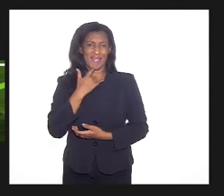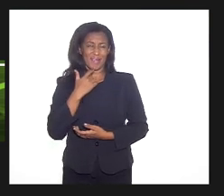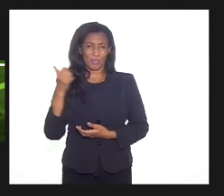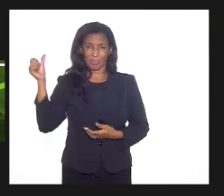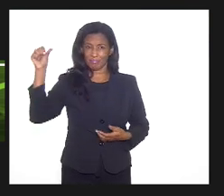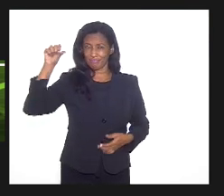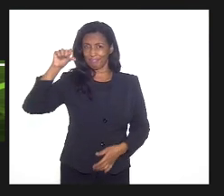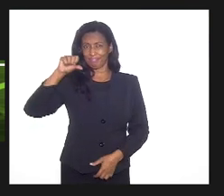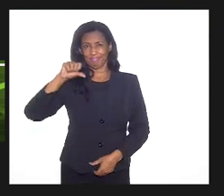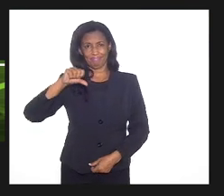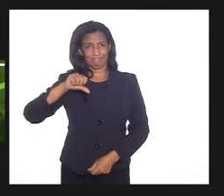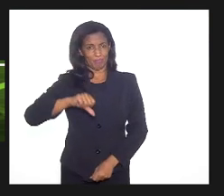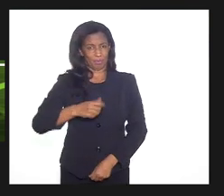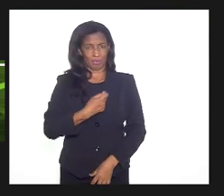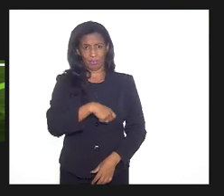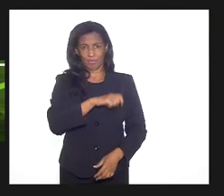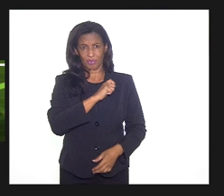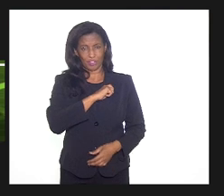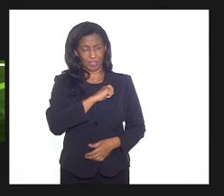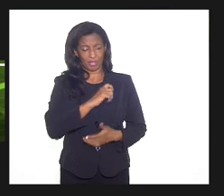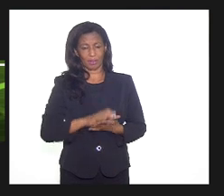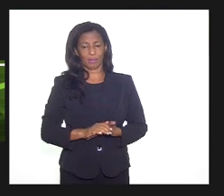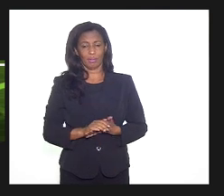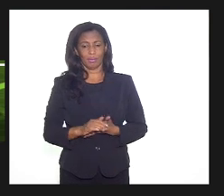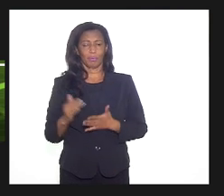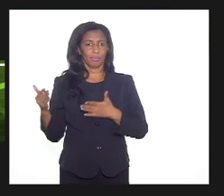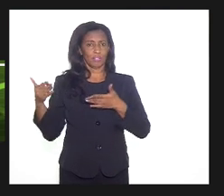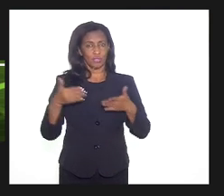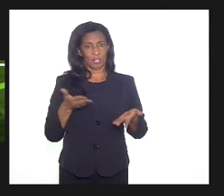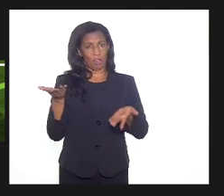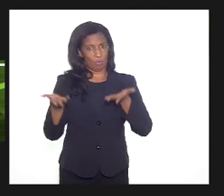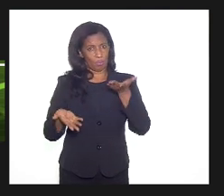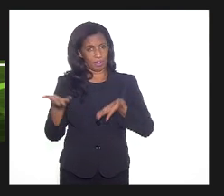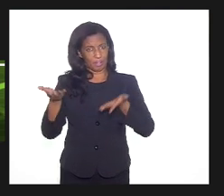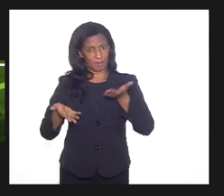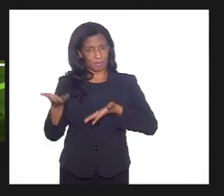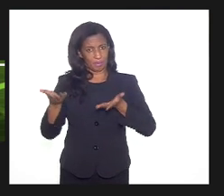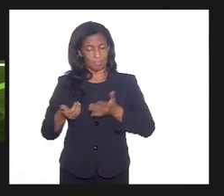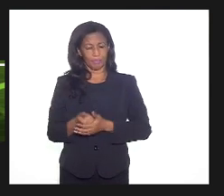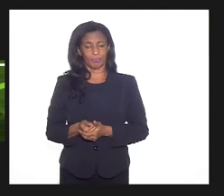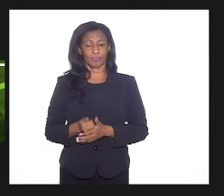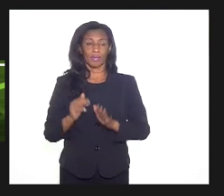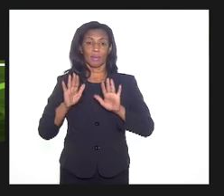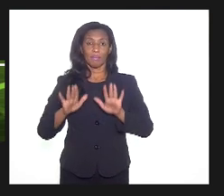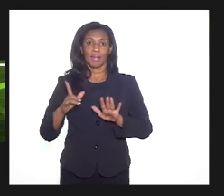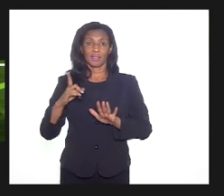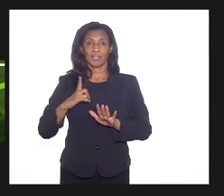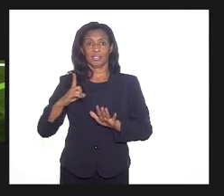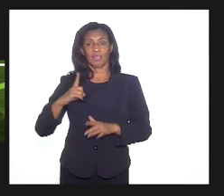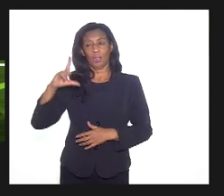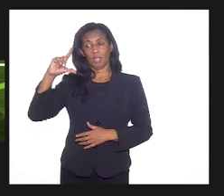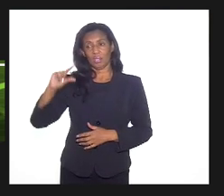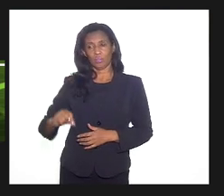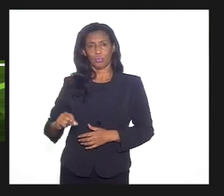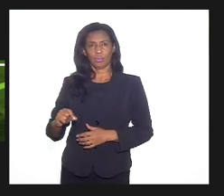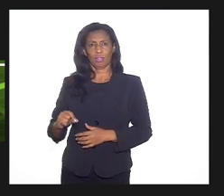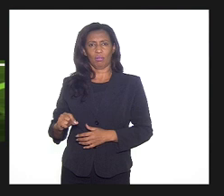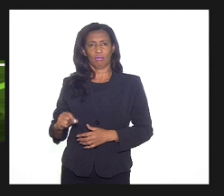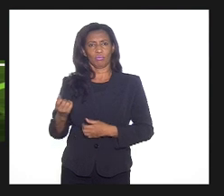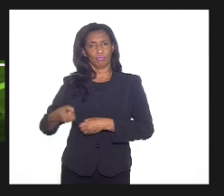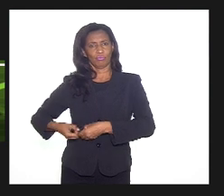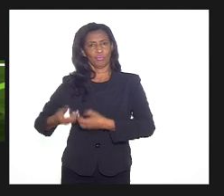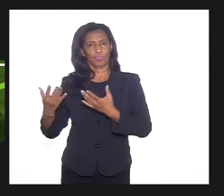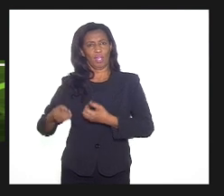isso é importante para chegarmos ao equilíbrio. Entretanto, a gente tem uma redução de despesa de